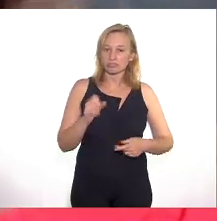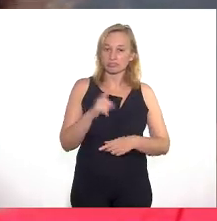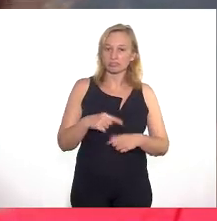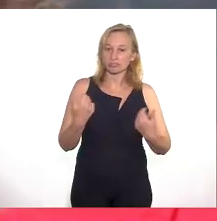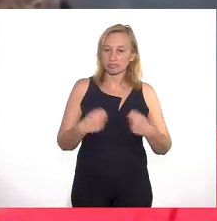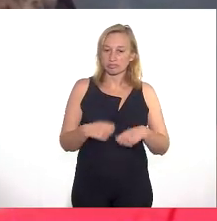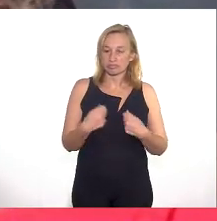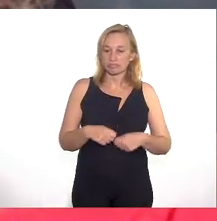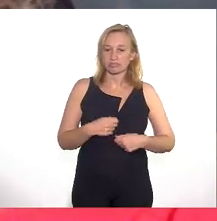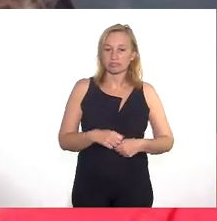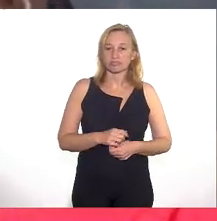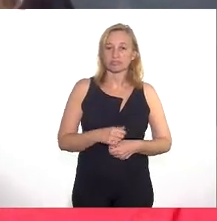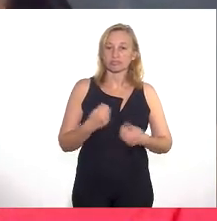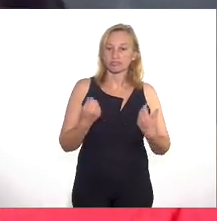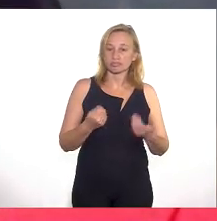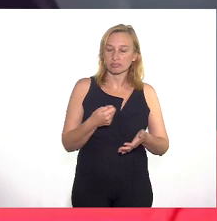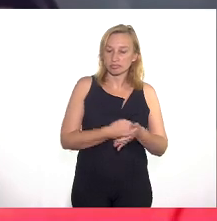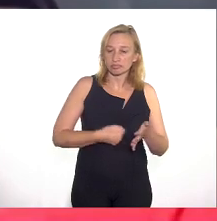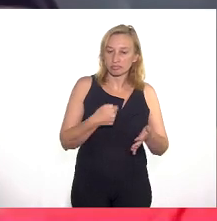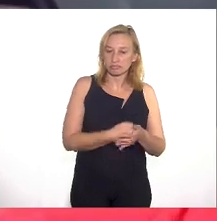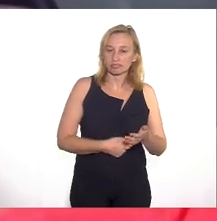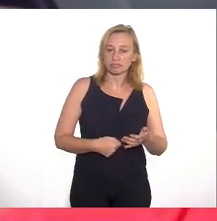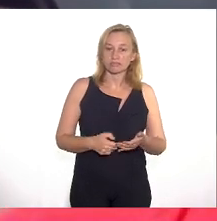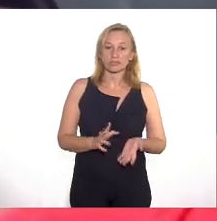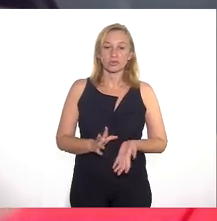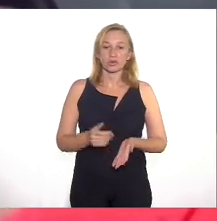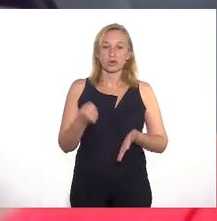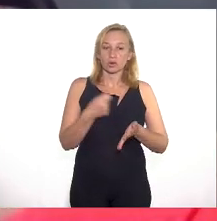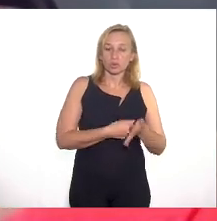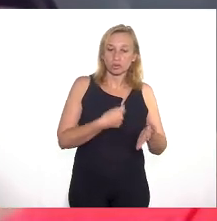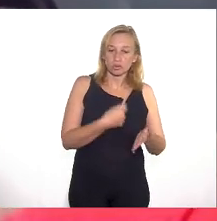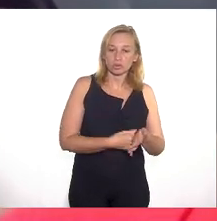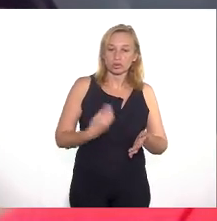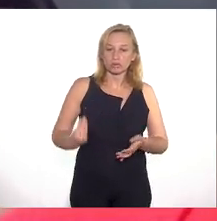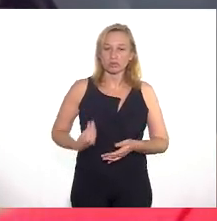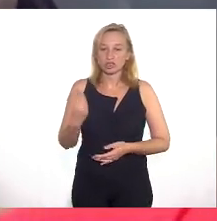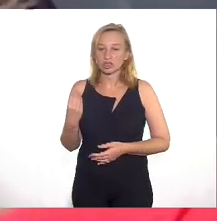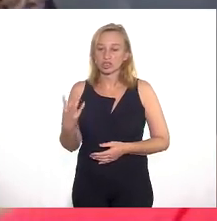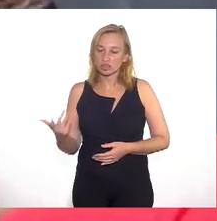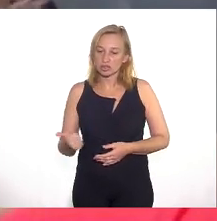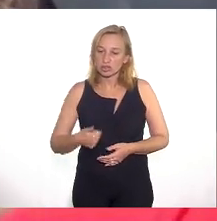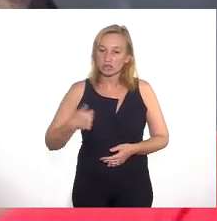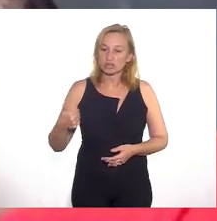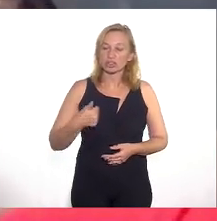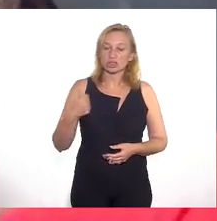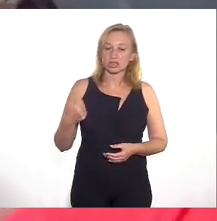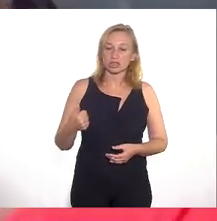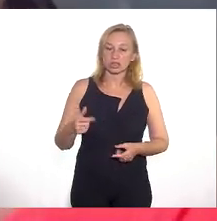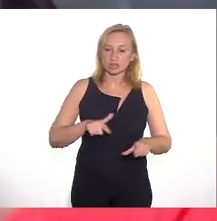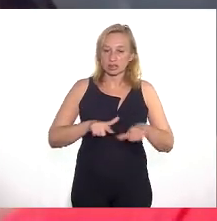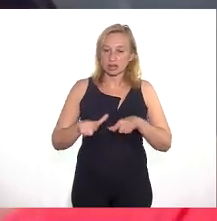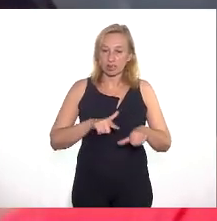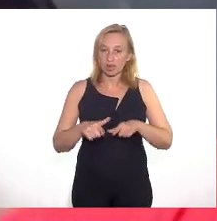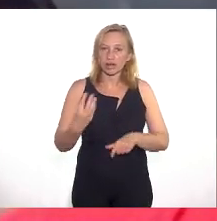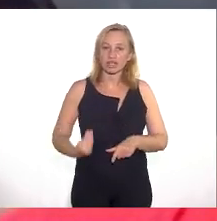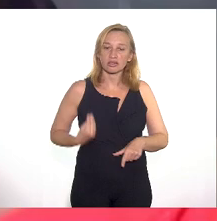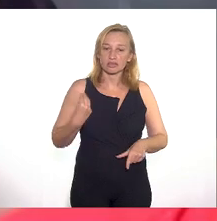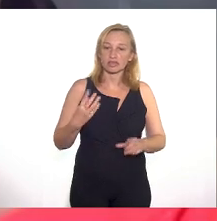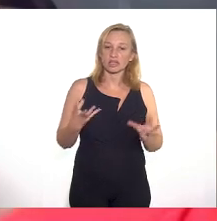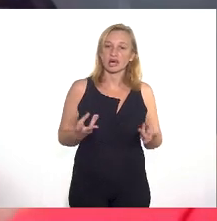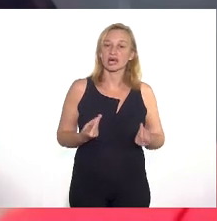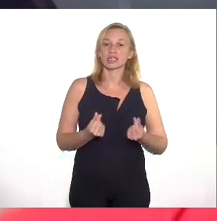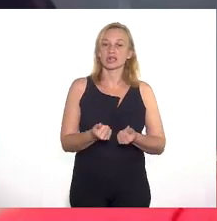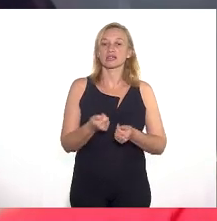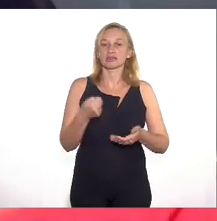pelos direitos humanos. Afinal, lutar por condições dignas de trabalho e vida é em si a essência da